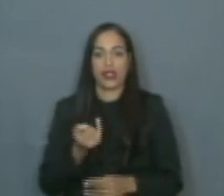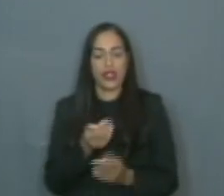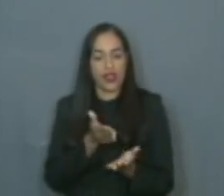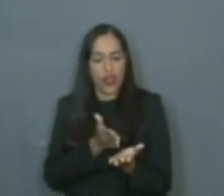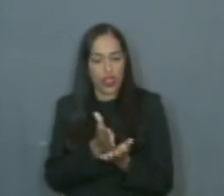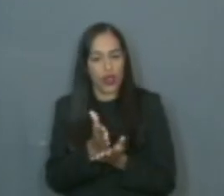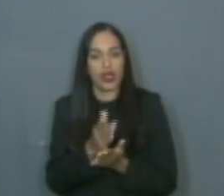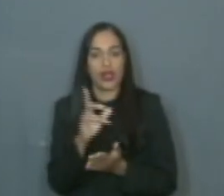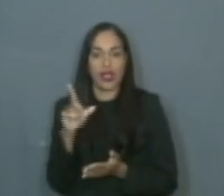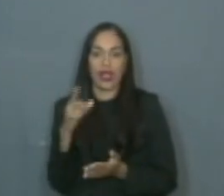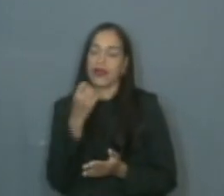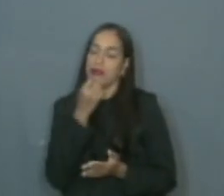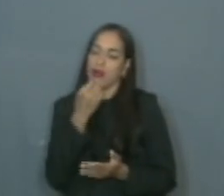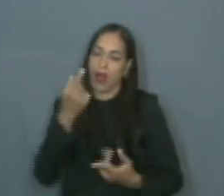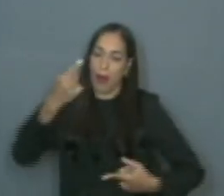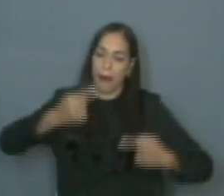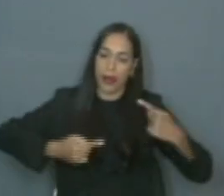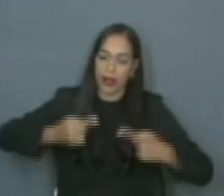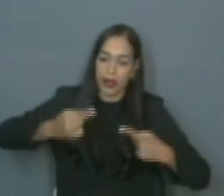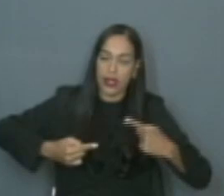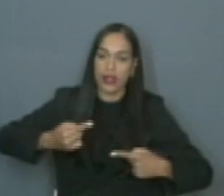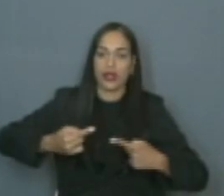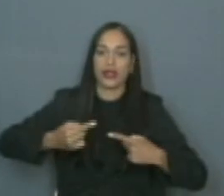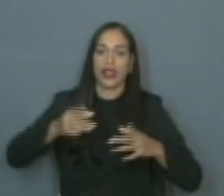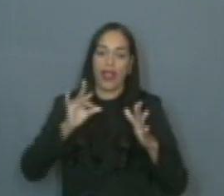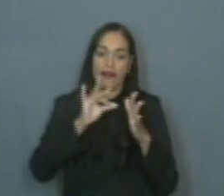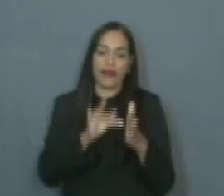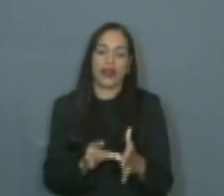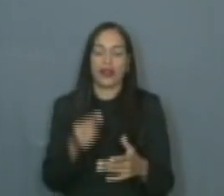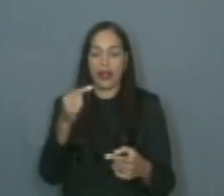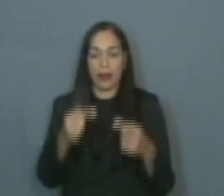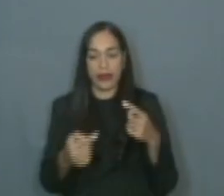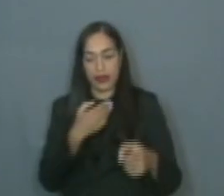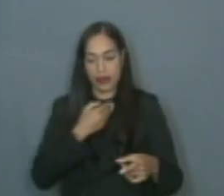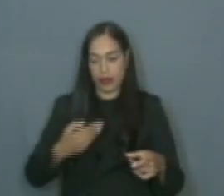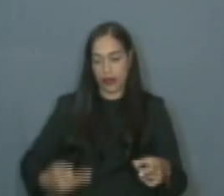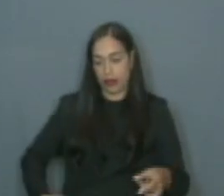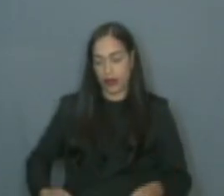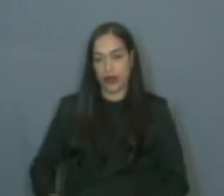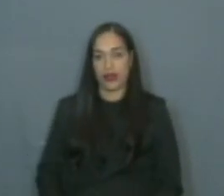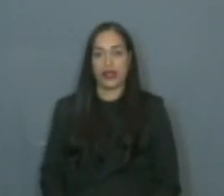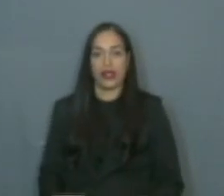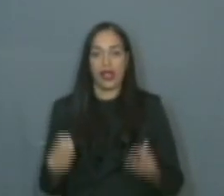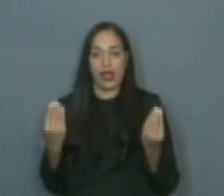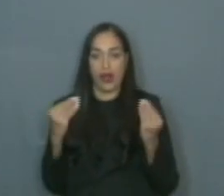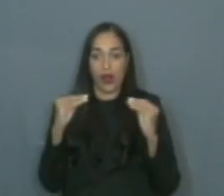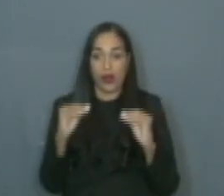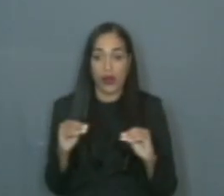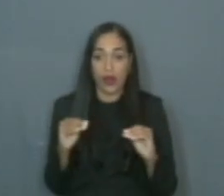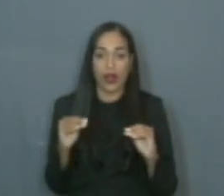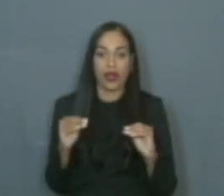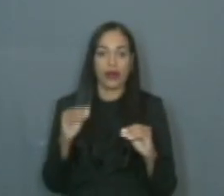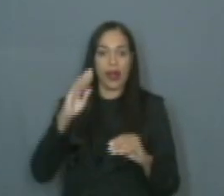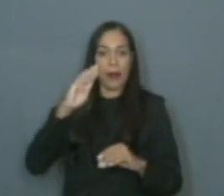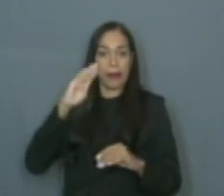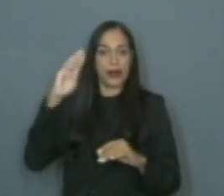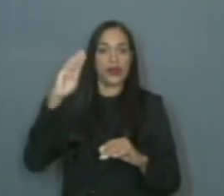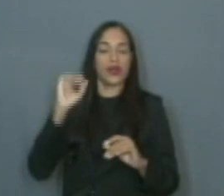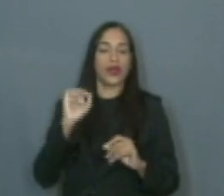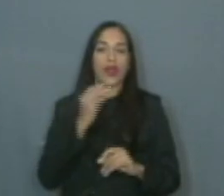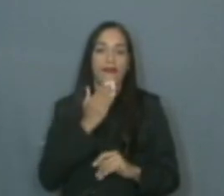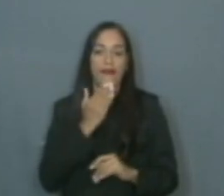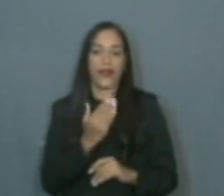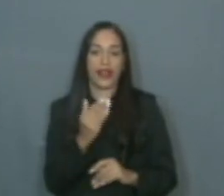nortearam a boa política, mas, acima de tudo, a consolidação da política pública. Instalamos, de forma pioneira, a